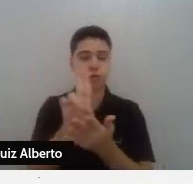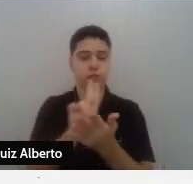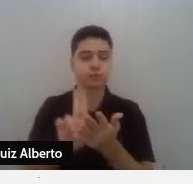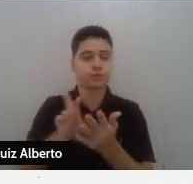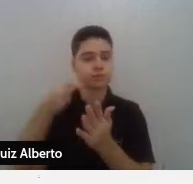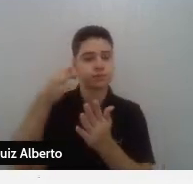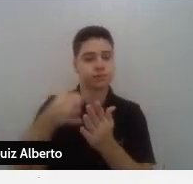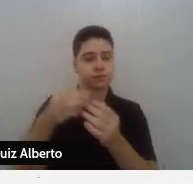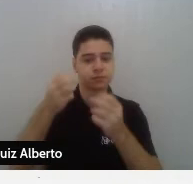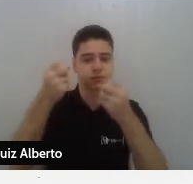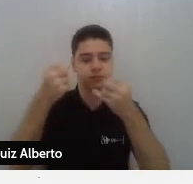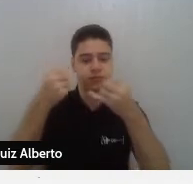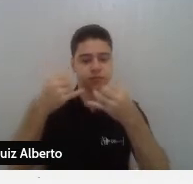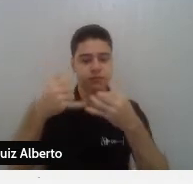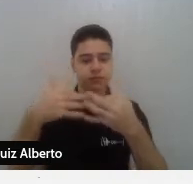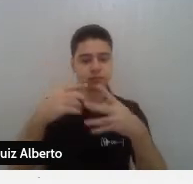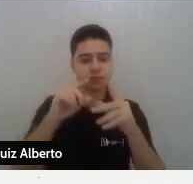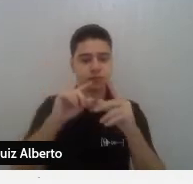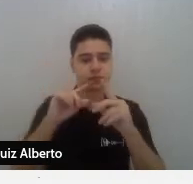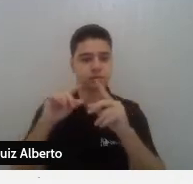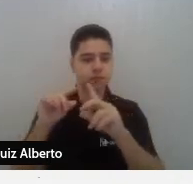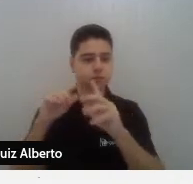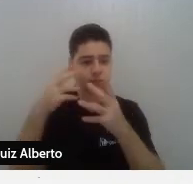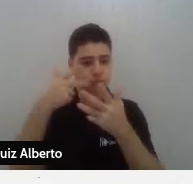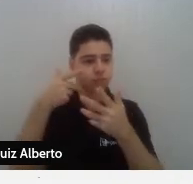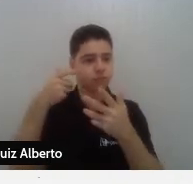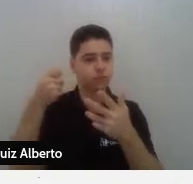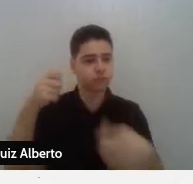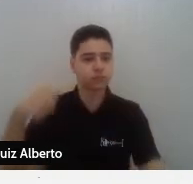falar um pouquinho desses conceitos agora.